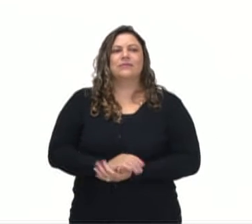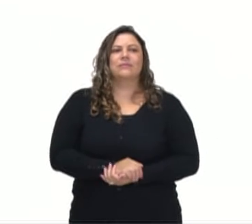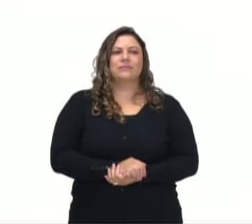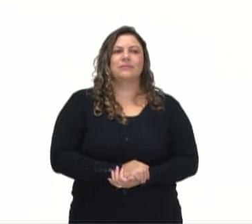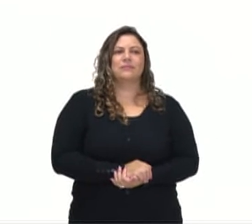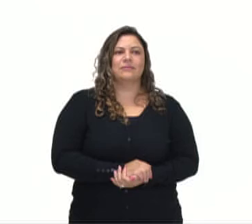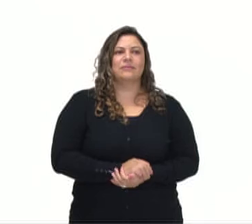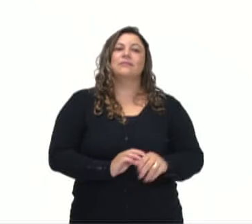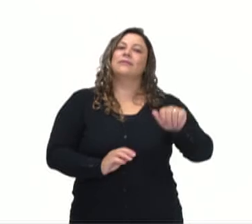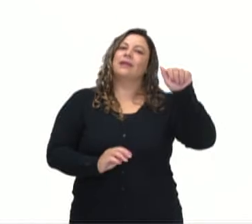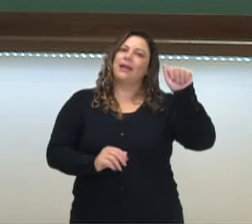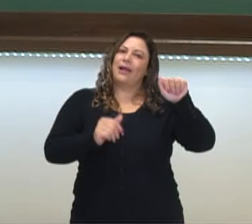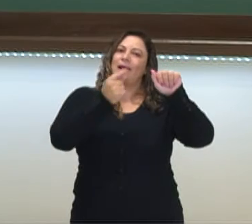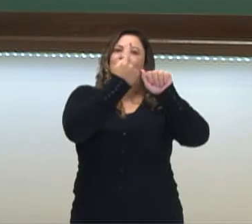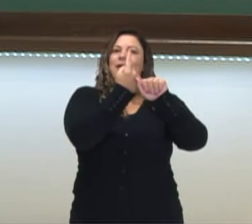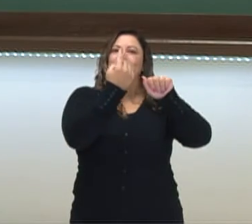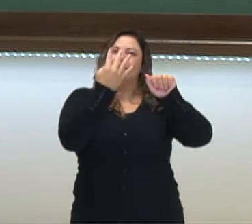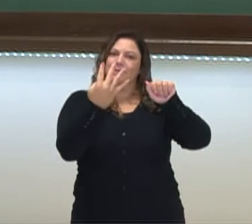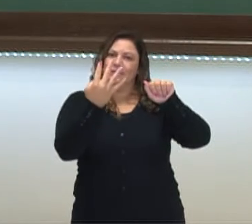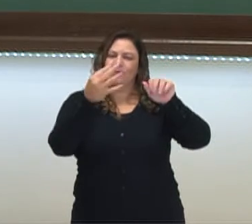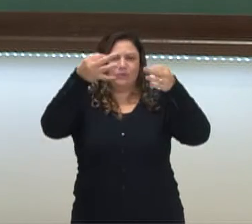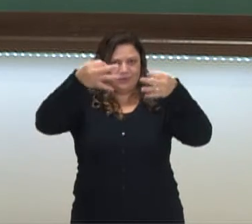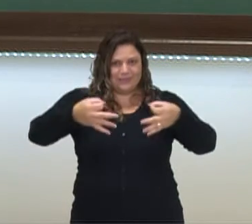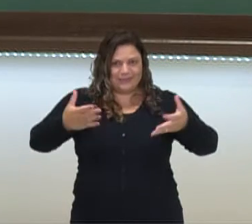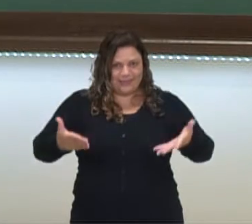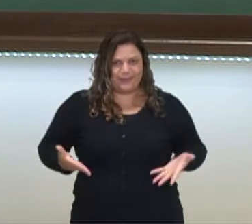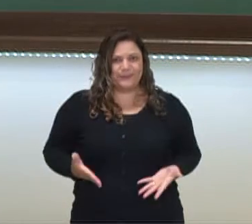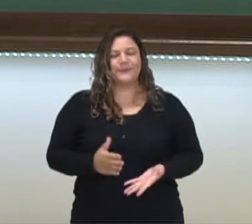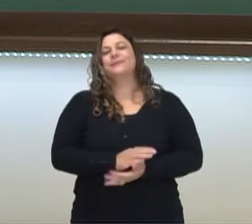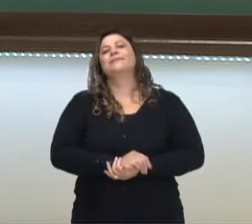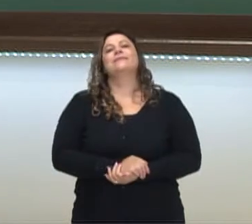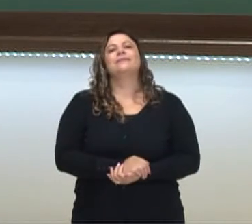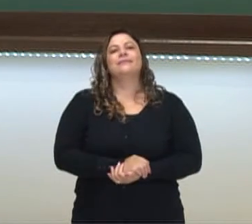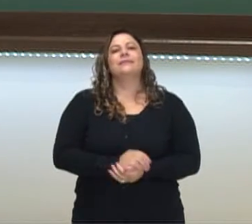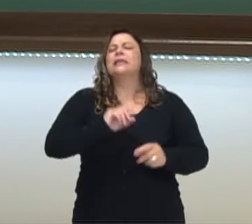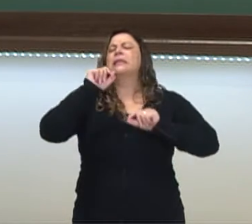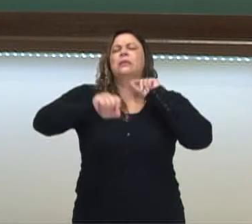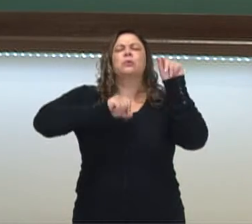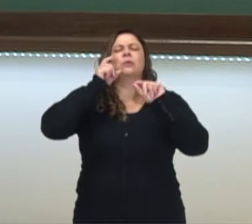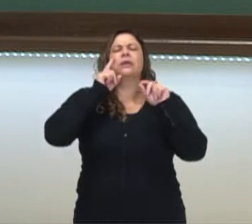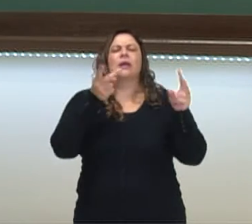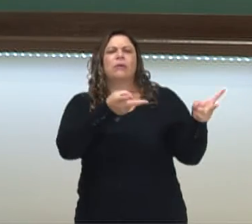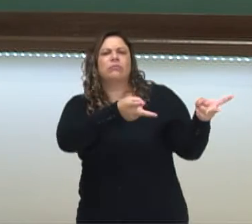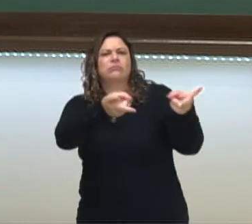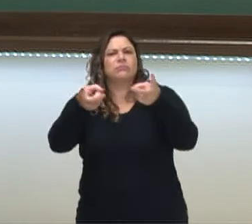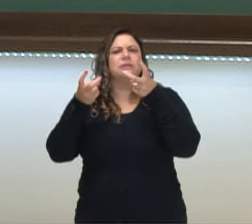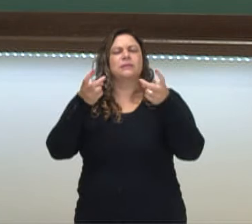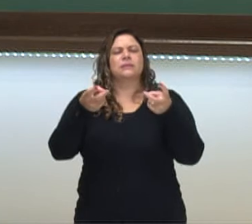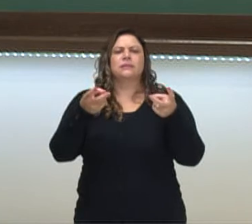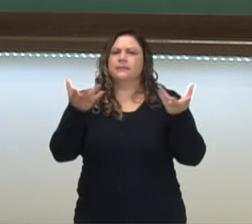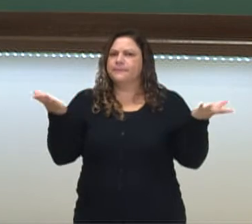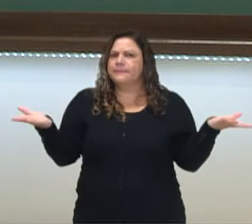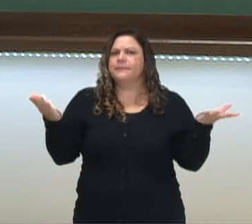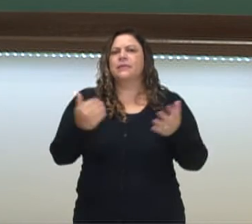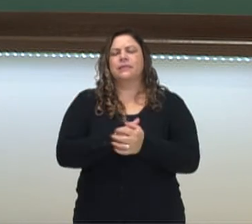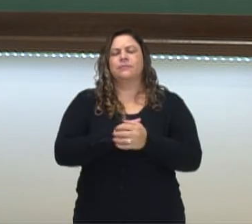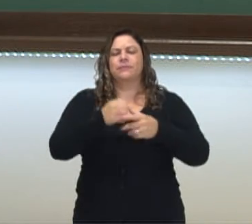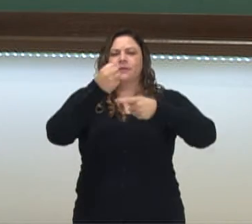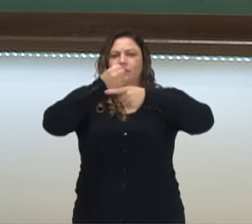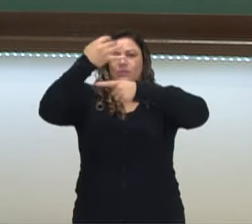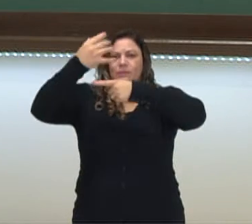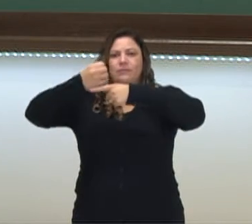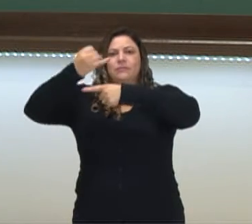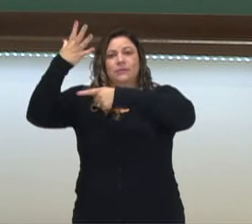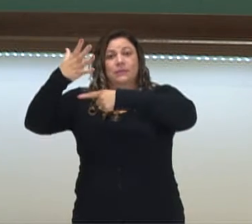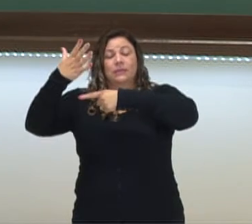Deu A elevado a 14 também. Certo? Então, o que eu quero que você perceba? Eu quero que você observe o seguinte. As propriedades de potência